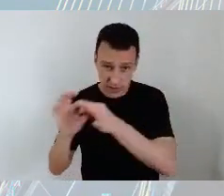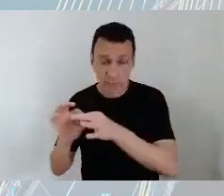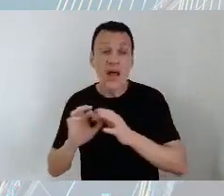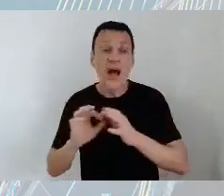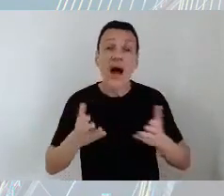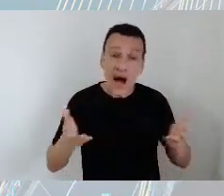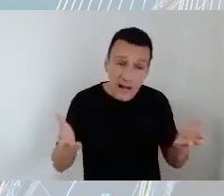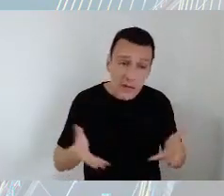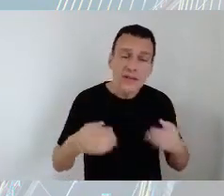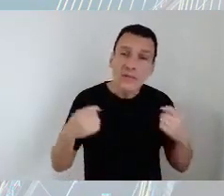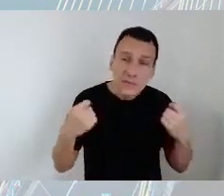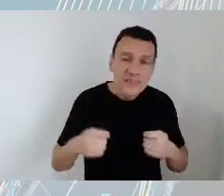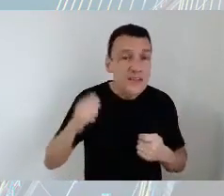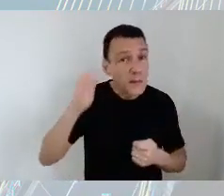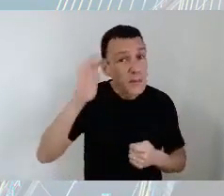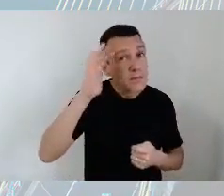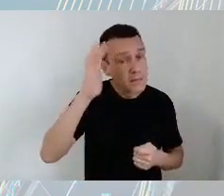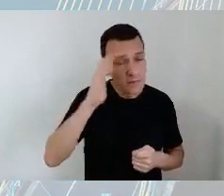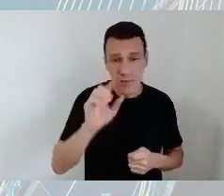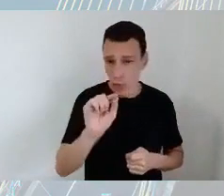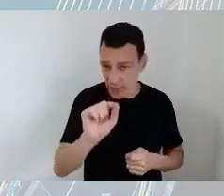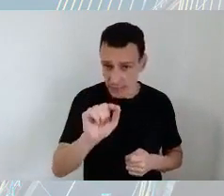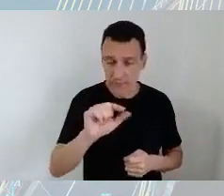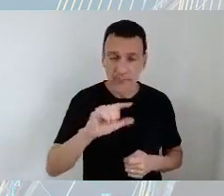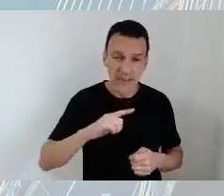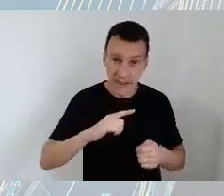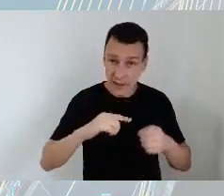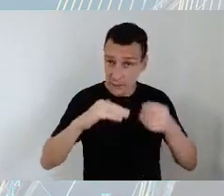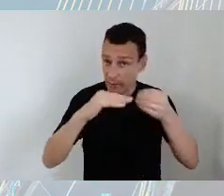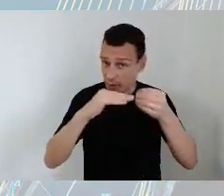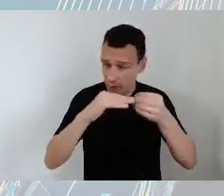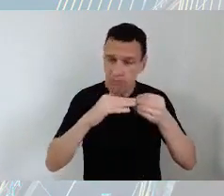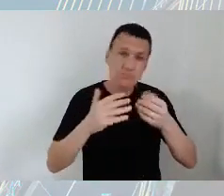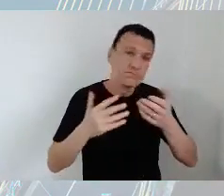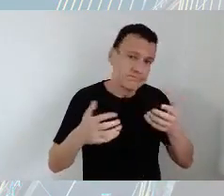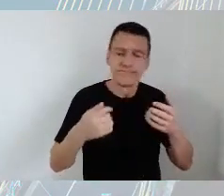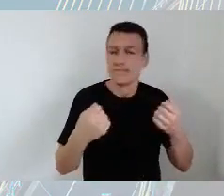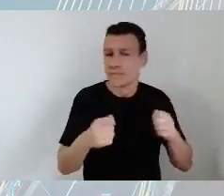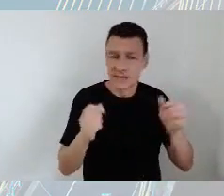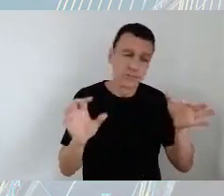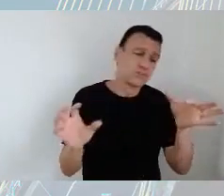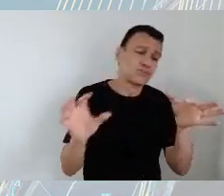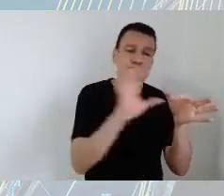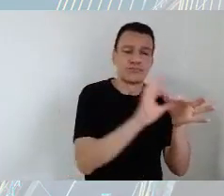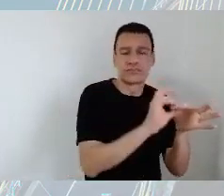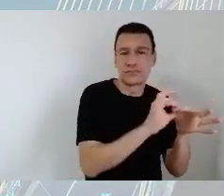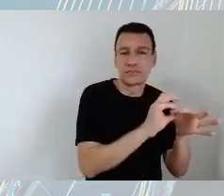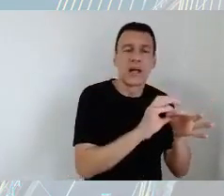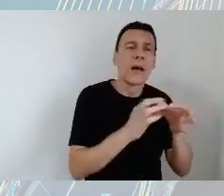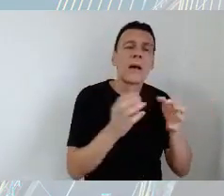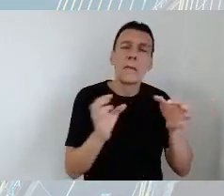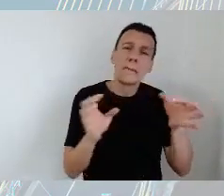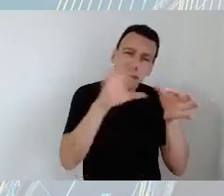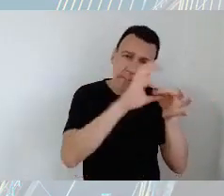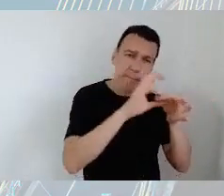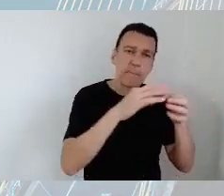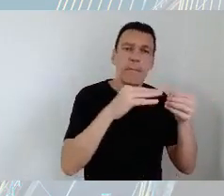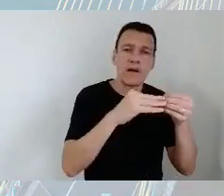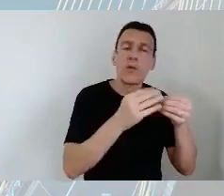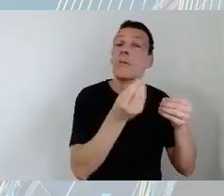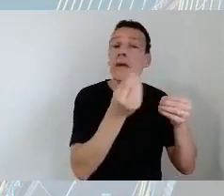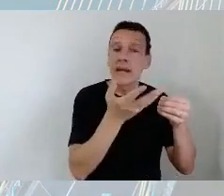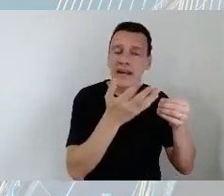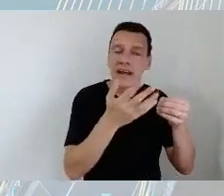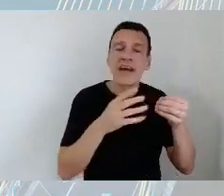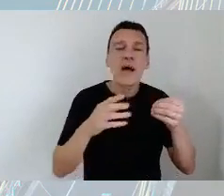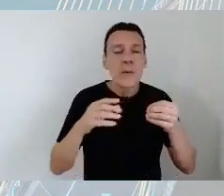vou ter banco de dados, a minha aplicação precisa conectar com o banco, e ela conecta com o banco para quê? Para recuperar o histórico das mensagens que já